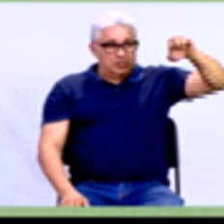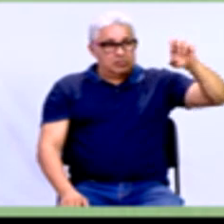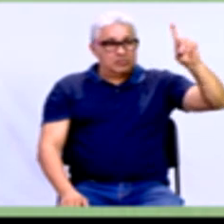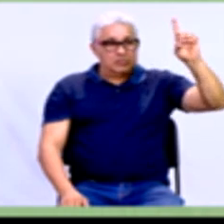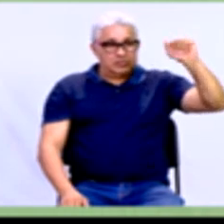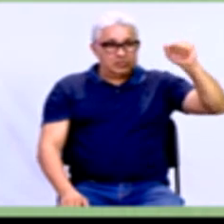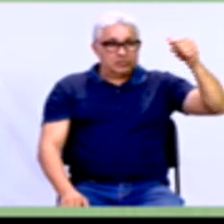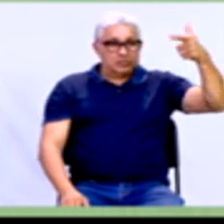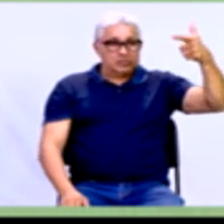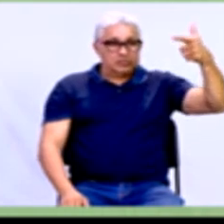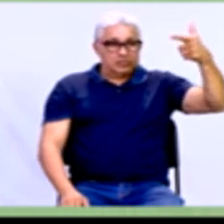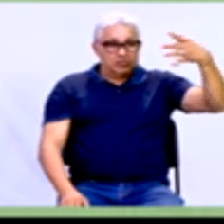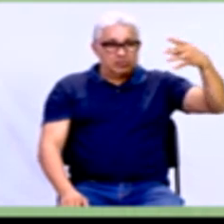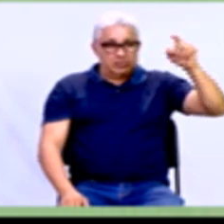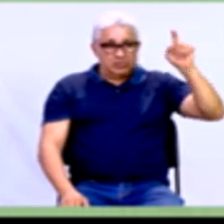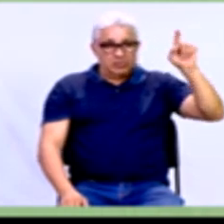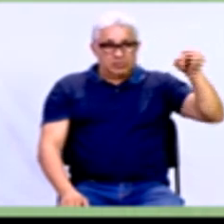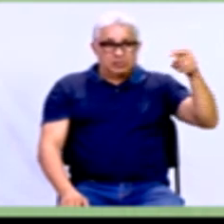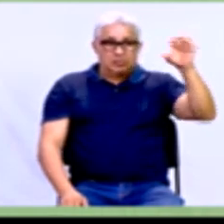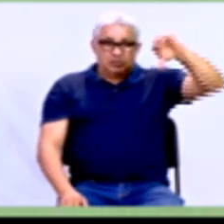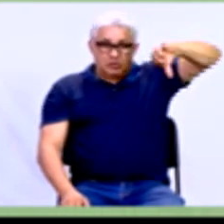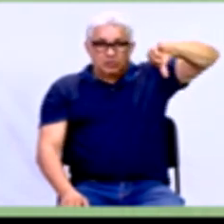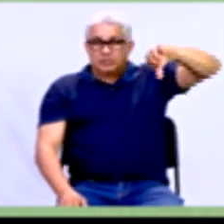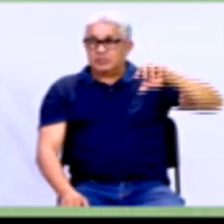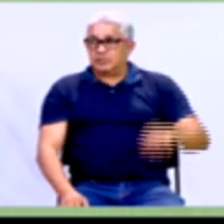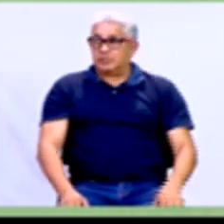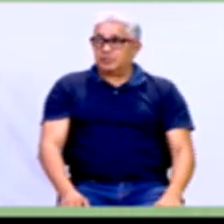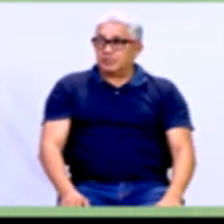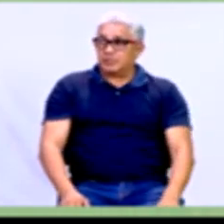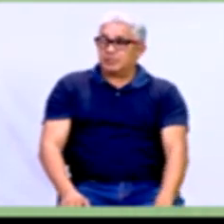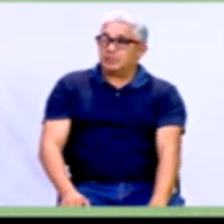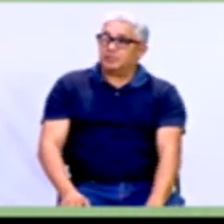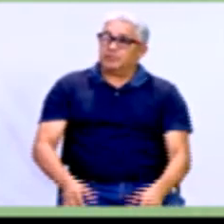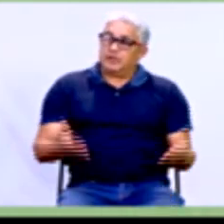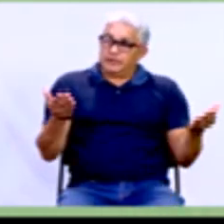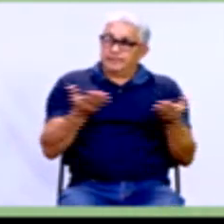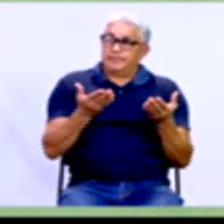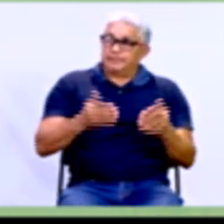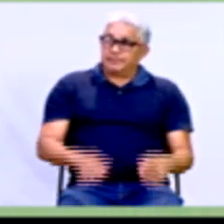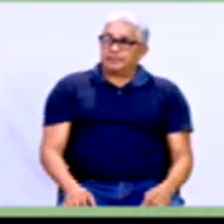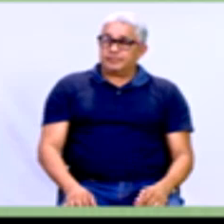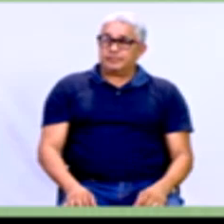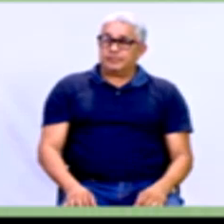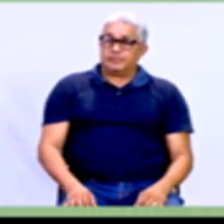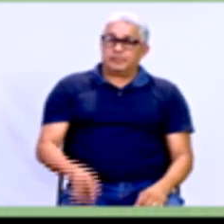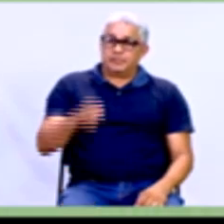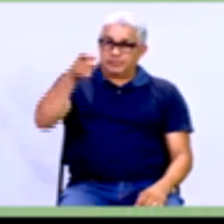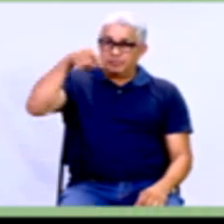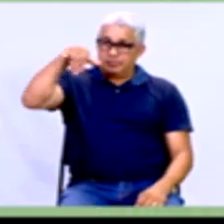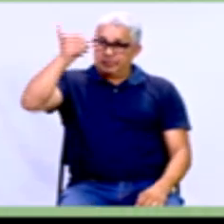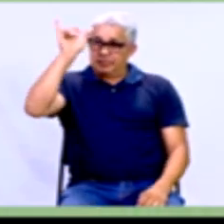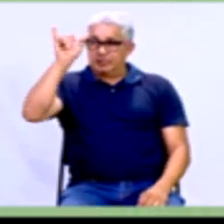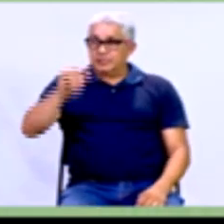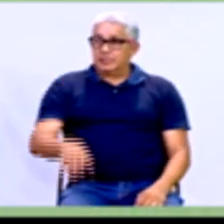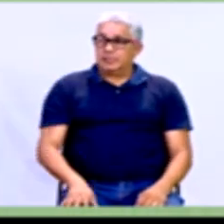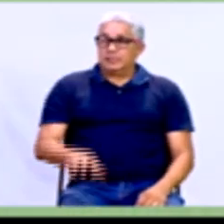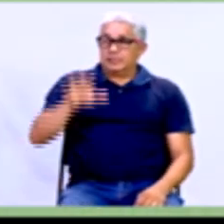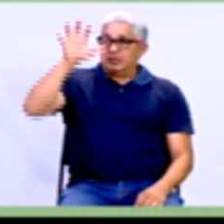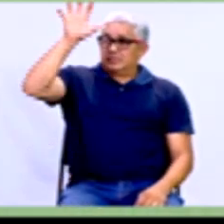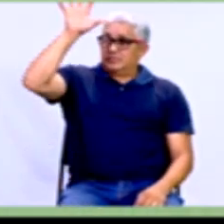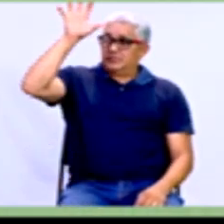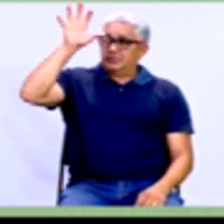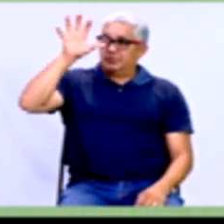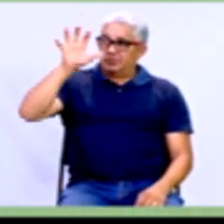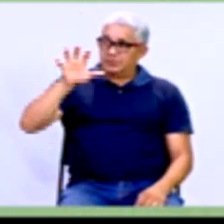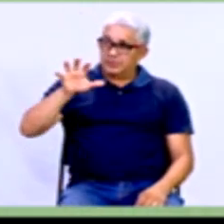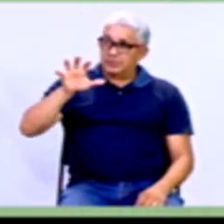ser 24,9. Vamos agora fazer o X e o Y aqui. Então,